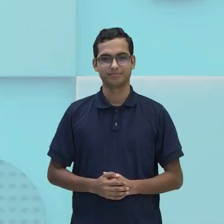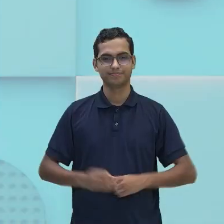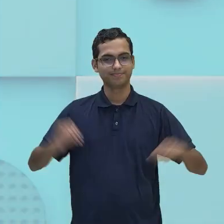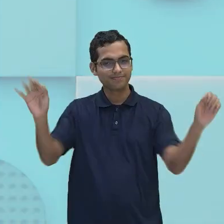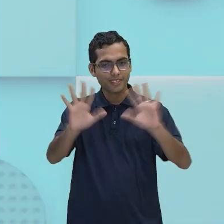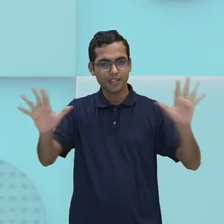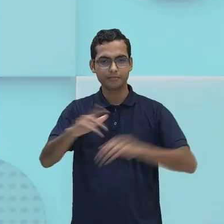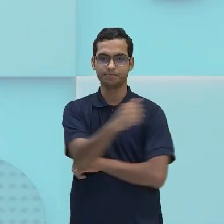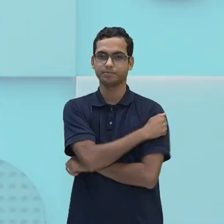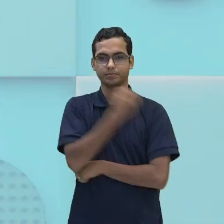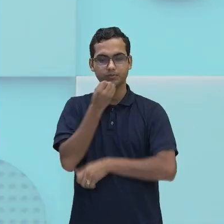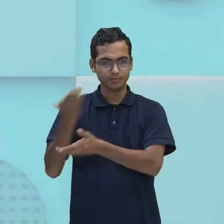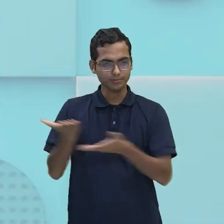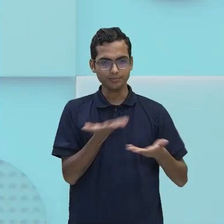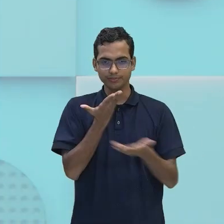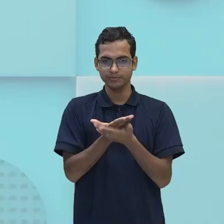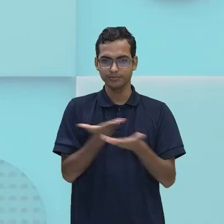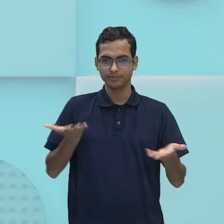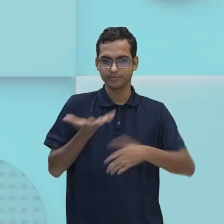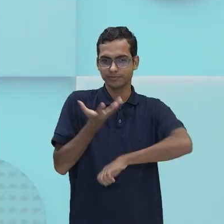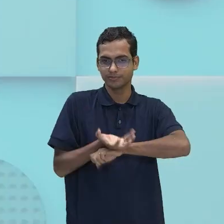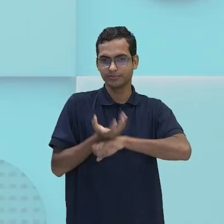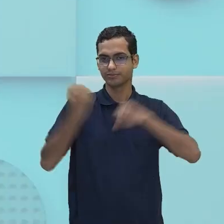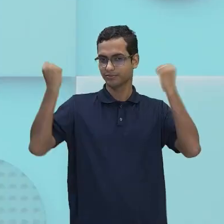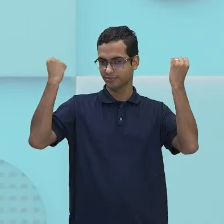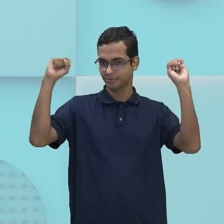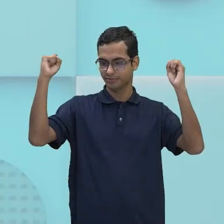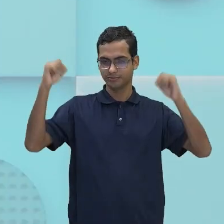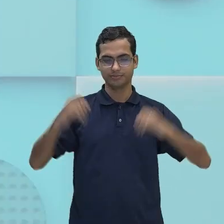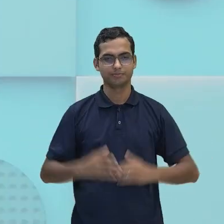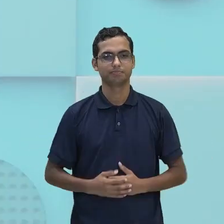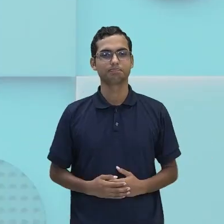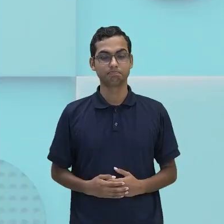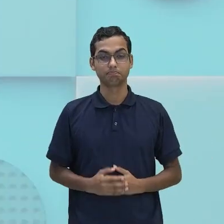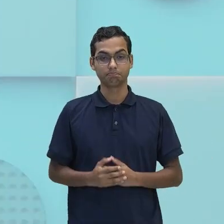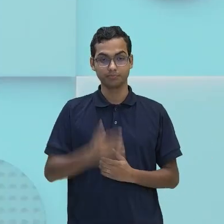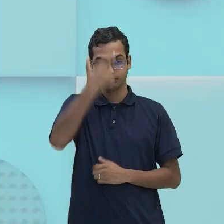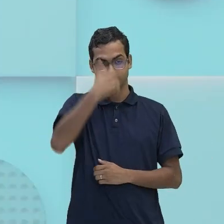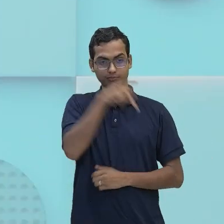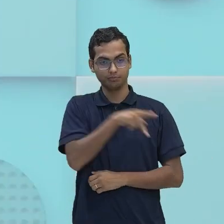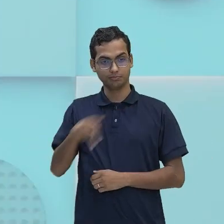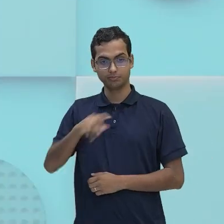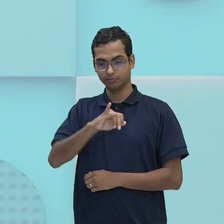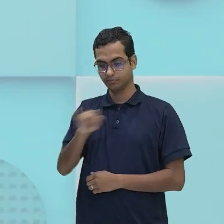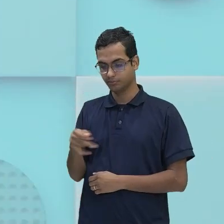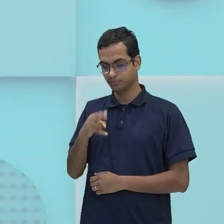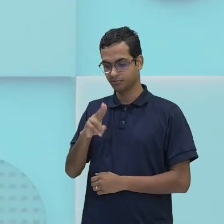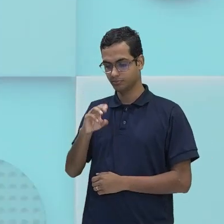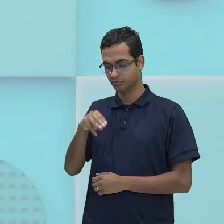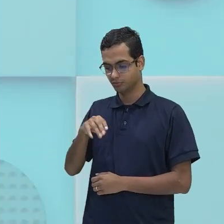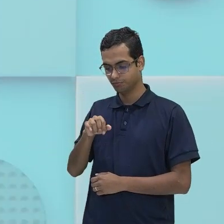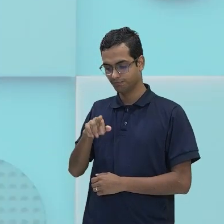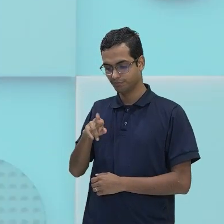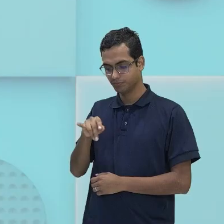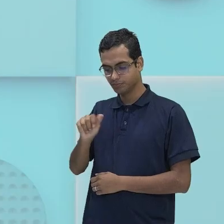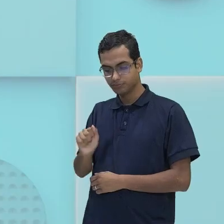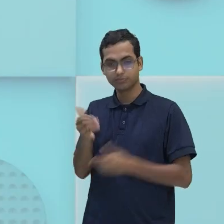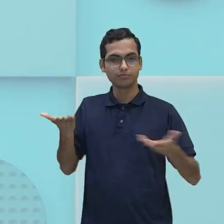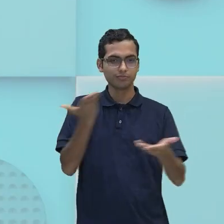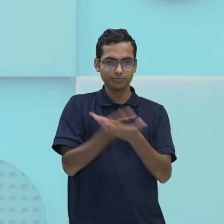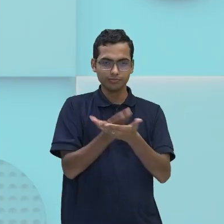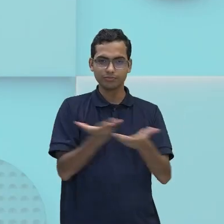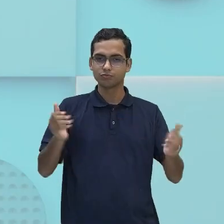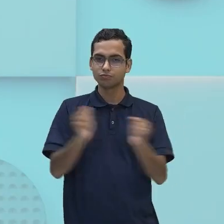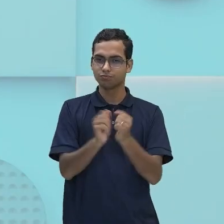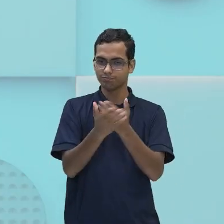Oi, gente! Sejam bem-vindos à nossa aula de Educação Física. Eu sou a professora Jucimara Brito, estou aqui mais uma vez